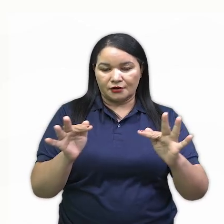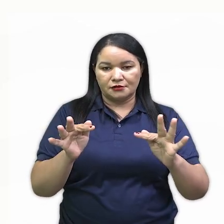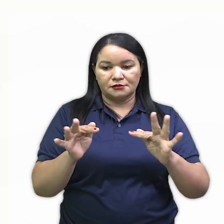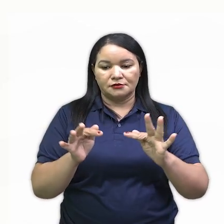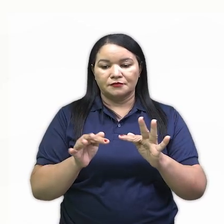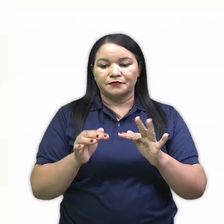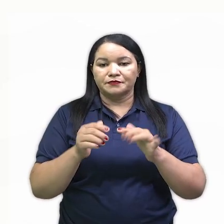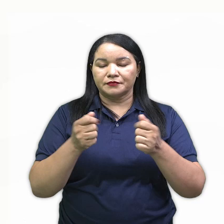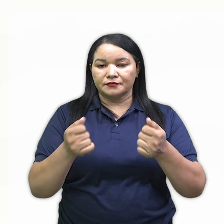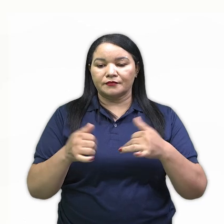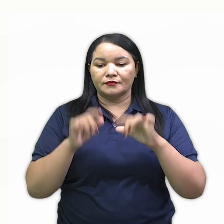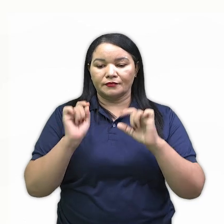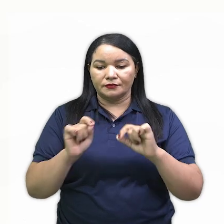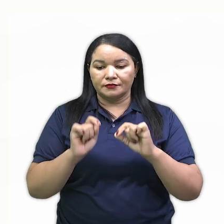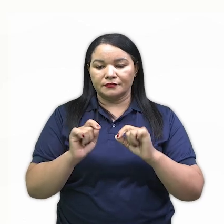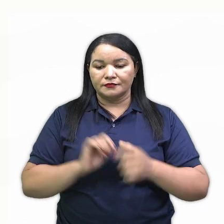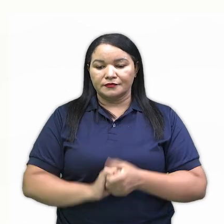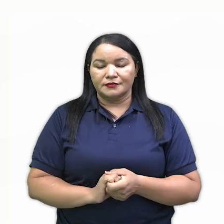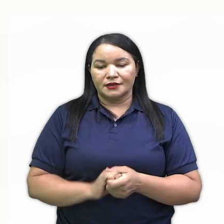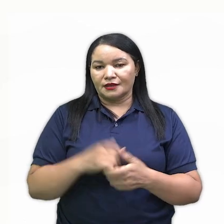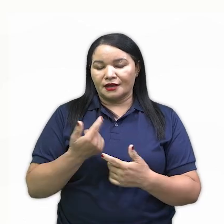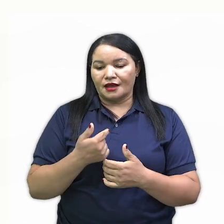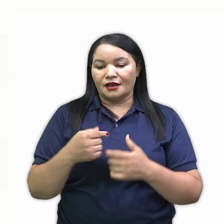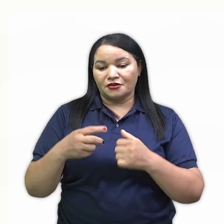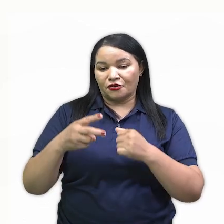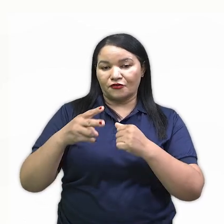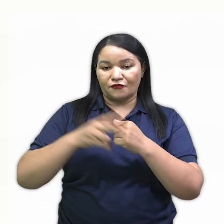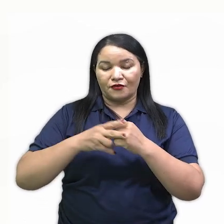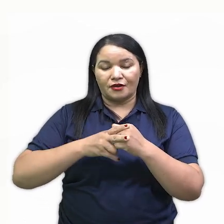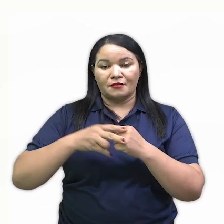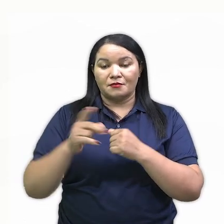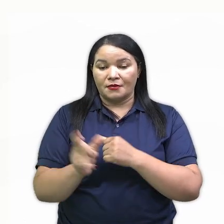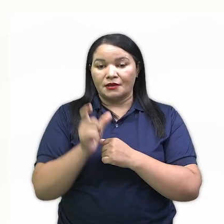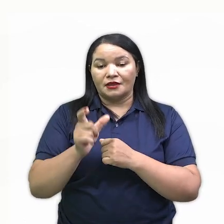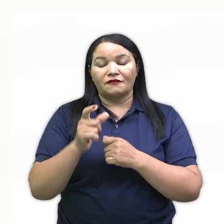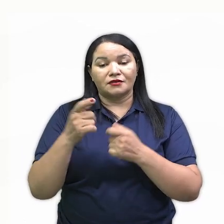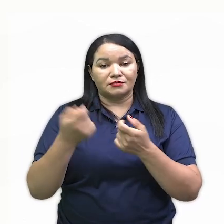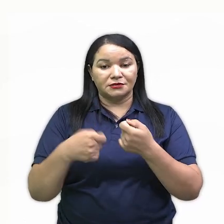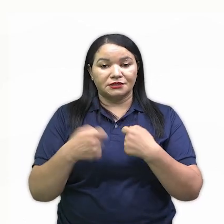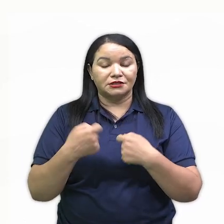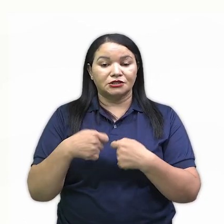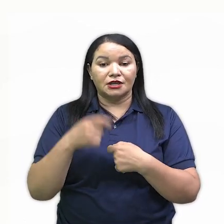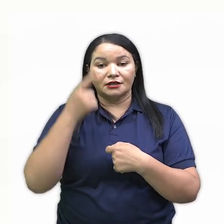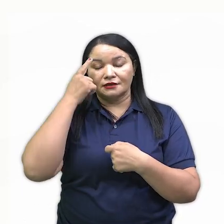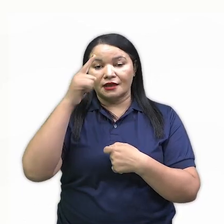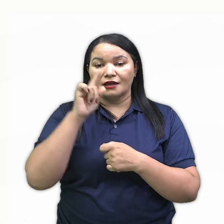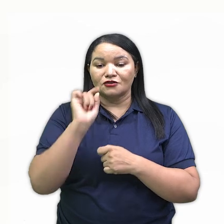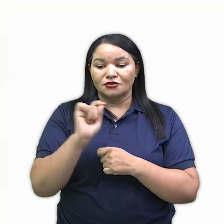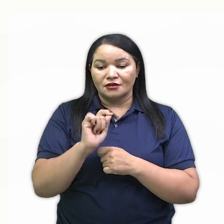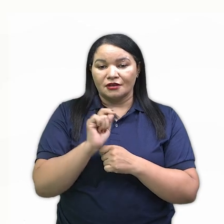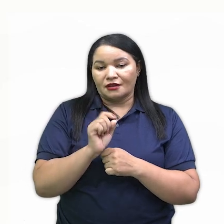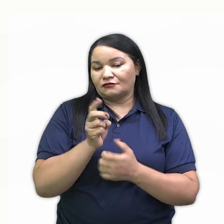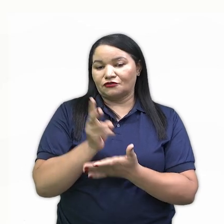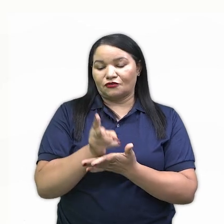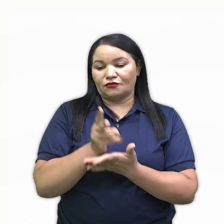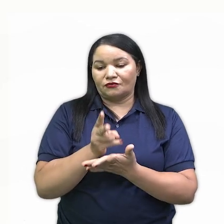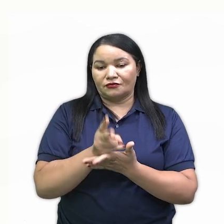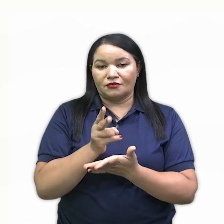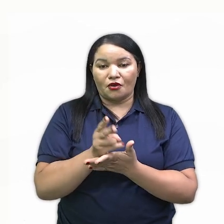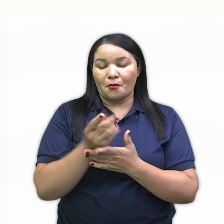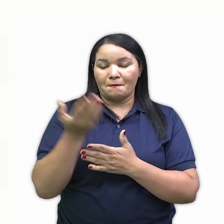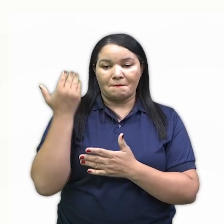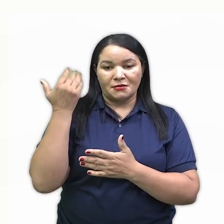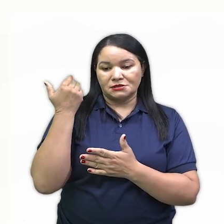estava estudar inglês. Não dá certo porque eu quero dar essa ideia aí de continuidade, ó,